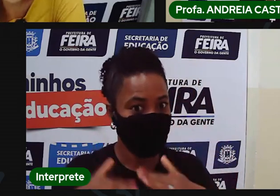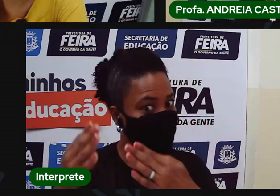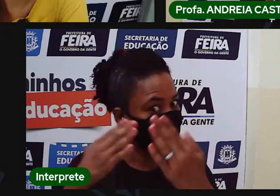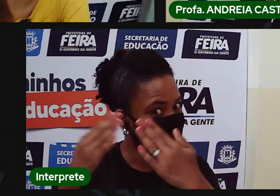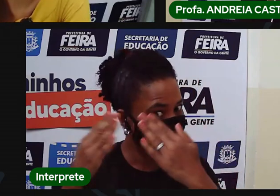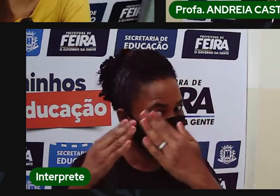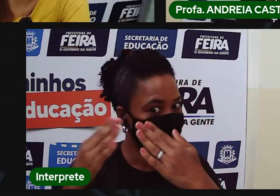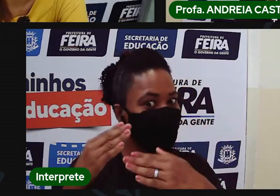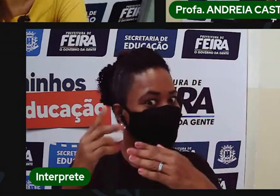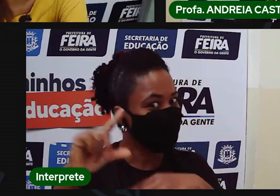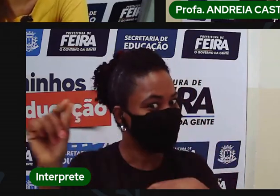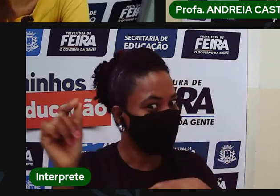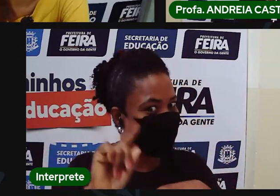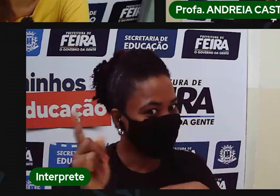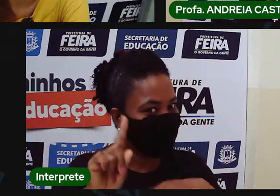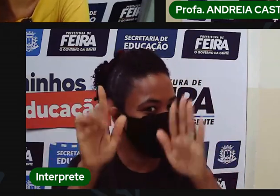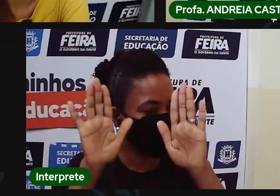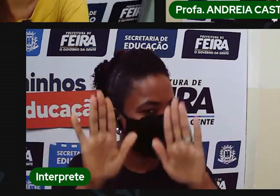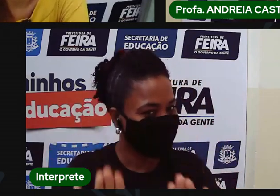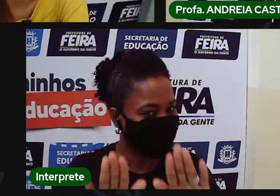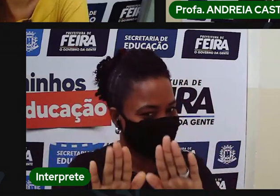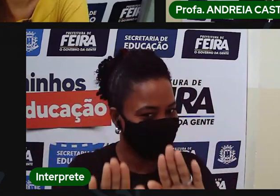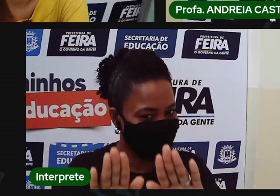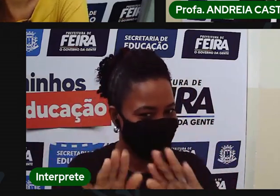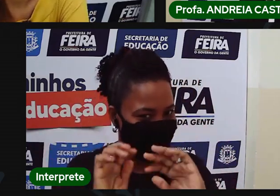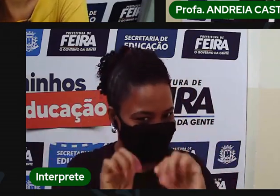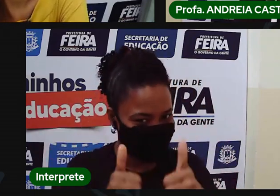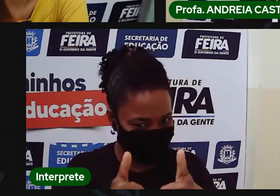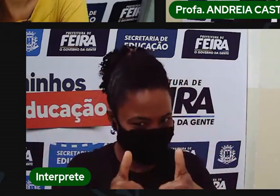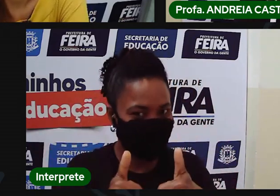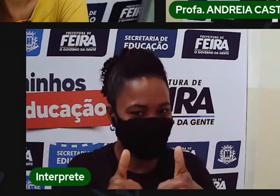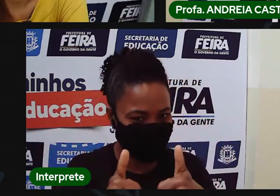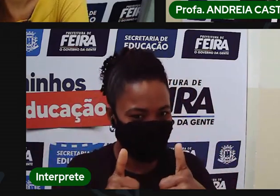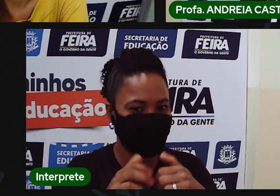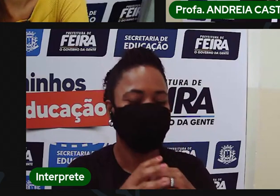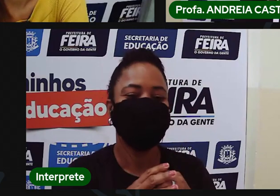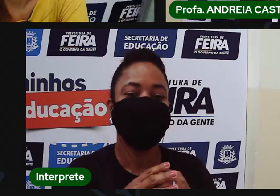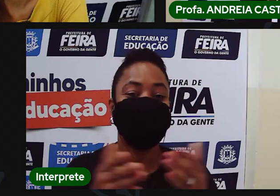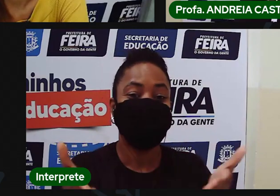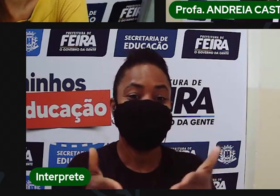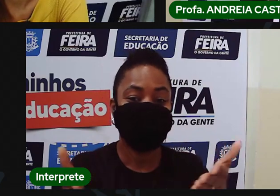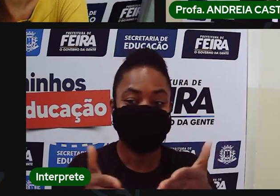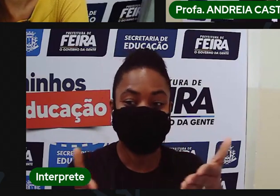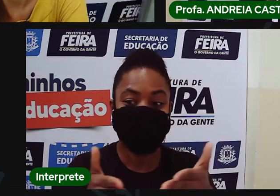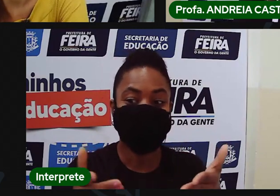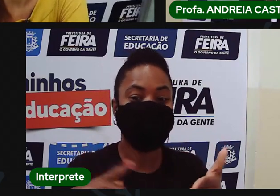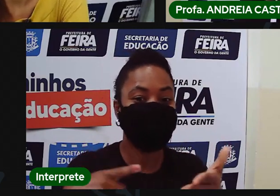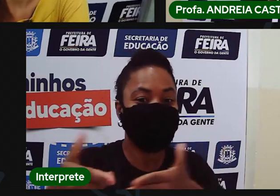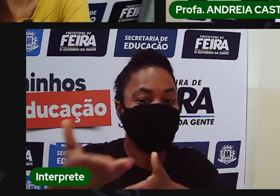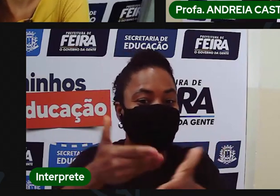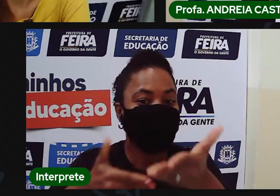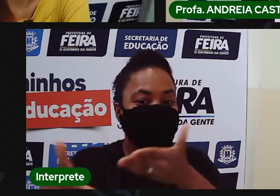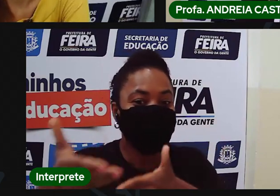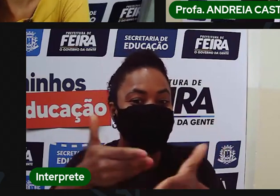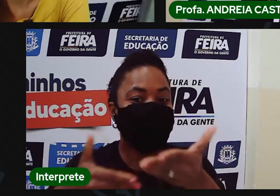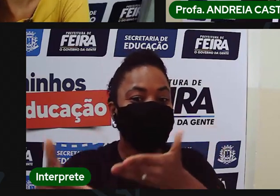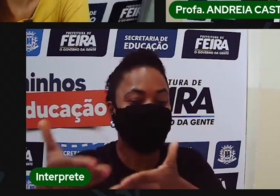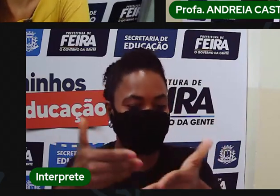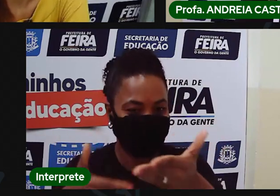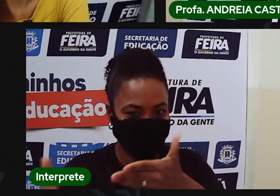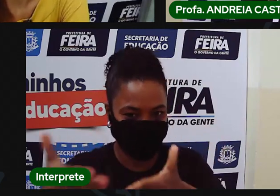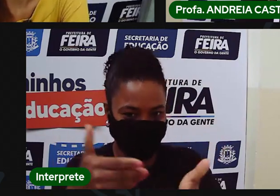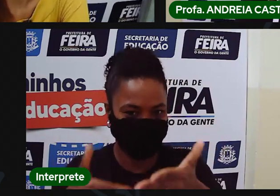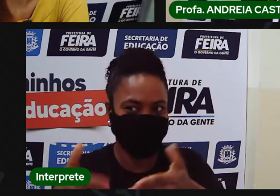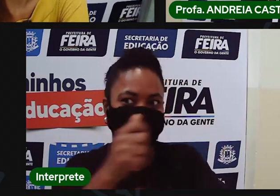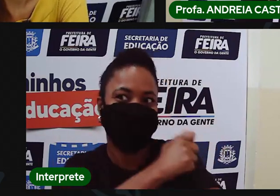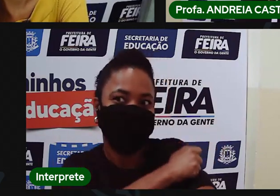tá? Tranquilo. Agora, a gente vai ter mais um momento de engajamento com os estudantes, que é o seguinte, eu vou compartilhar